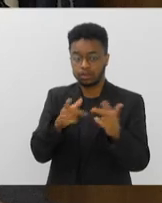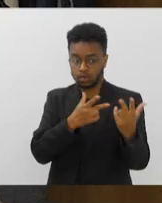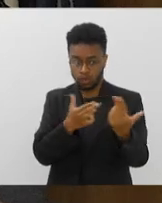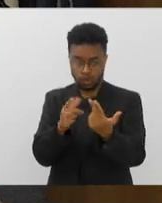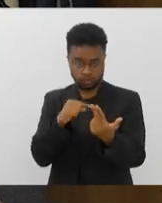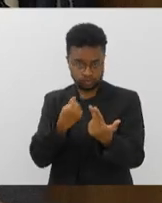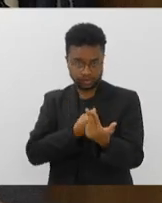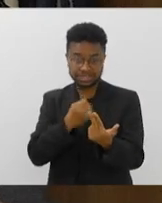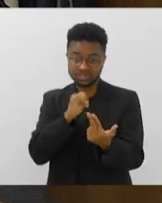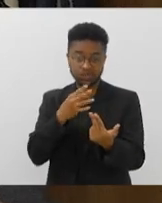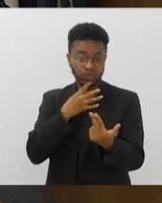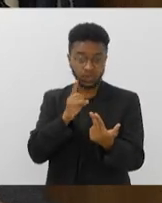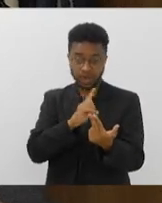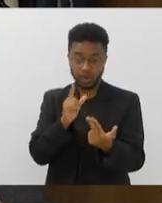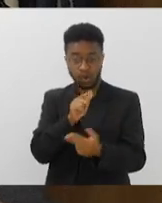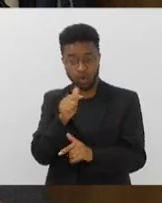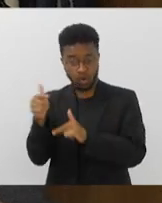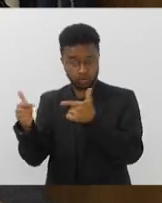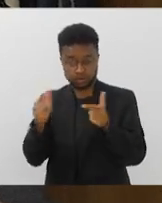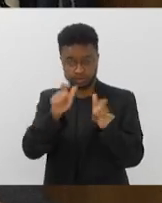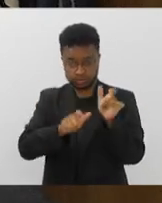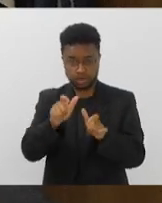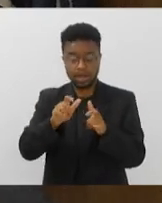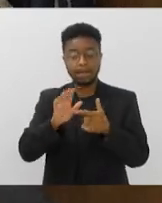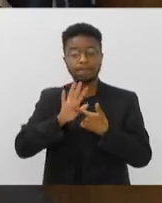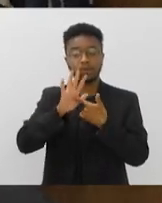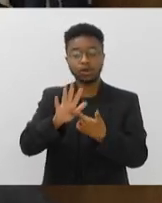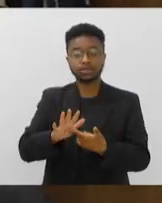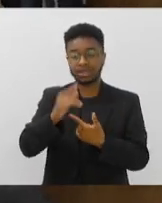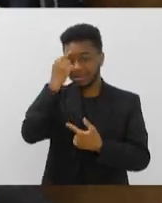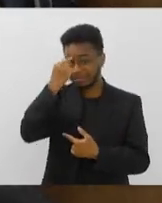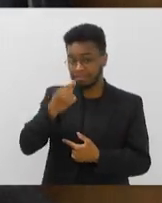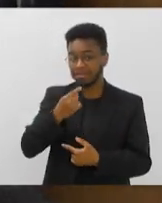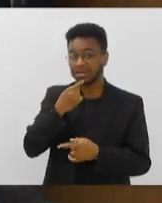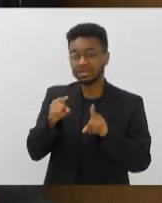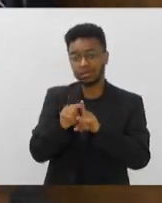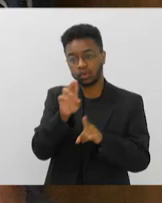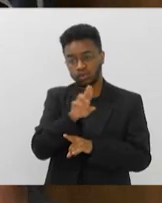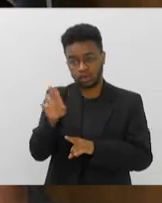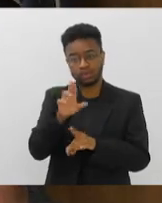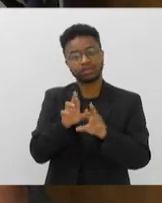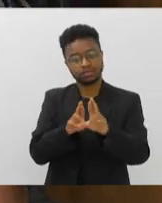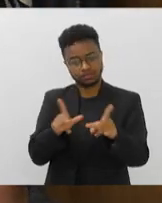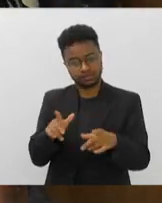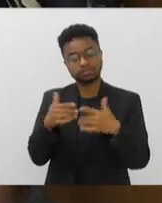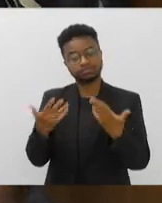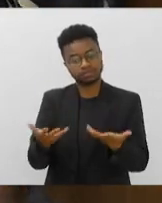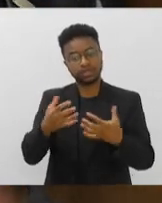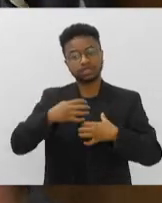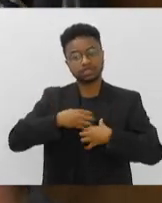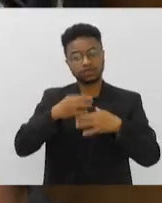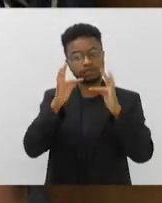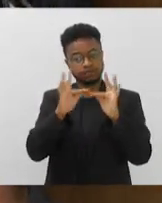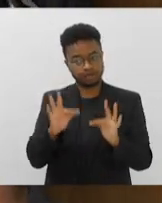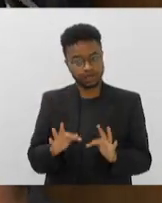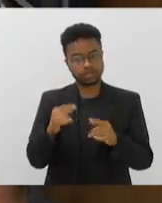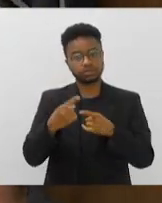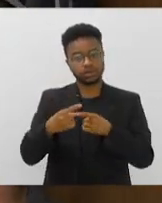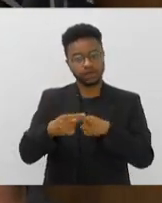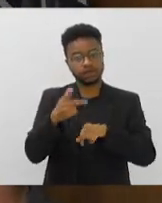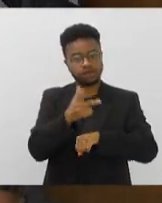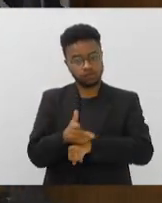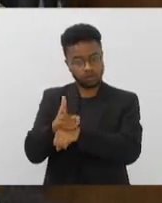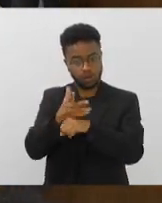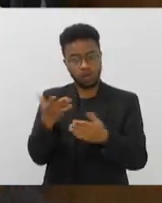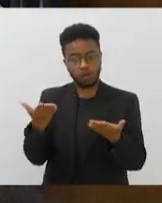outros parlamentares a mensagem subliminar tanto na imagem quanto no nome da frente não é essa então fico feliz tá sendo gravado aqui